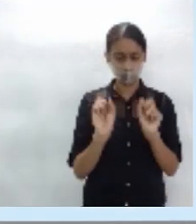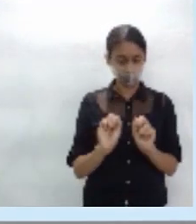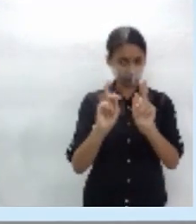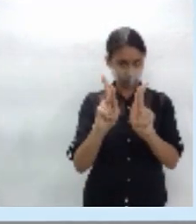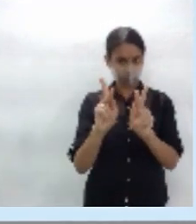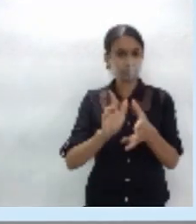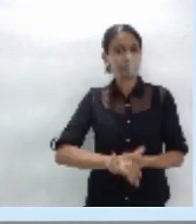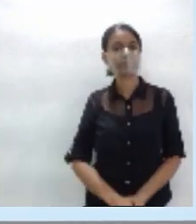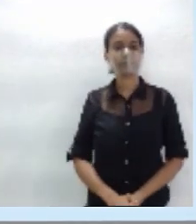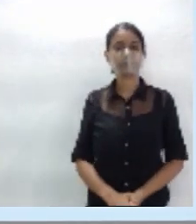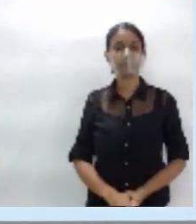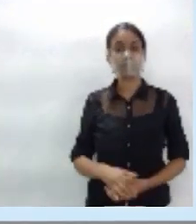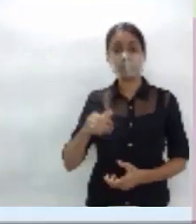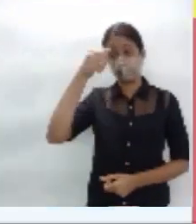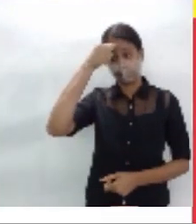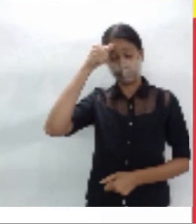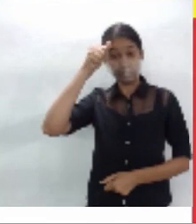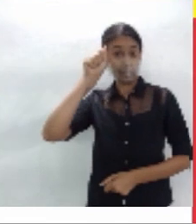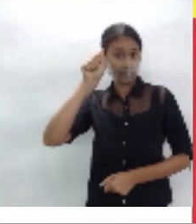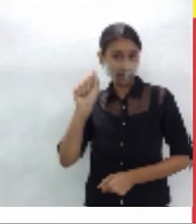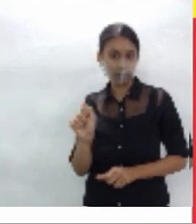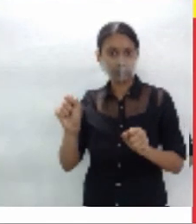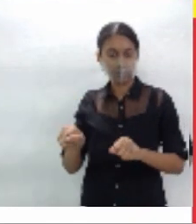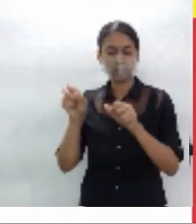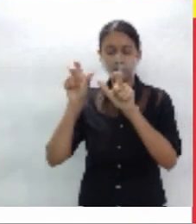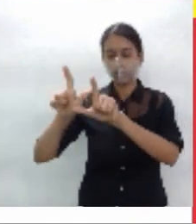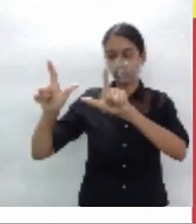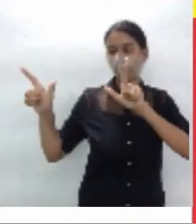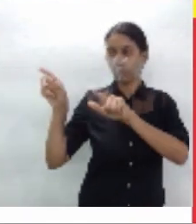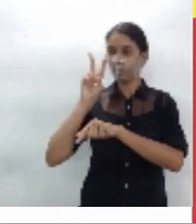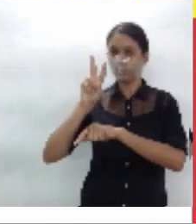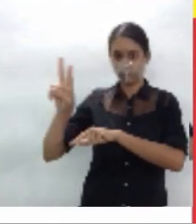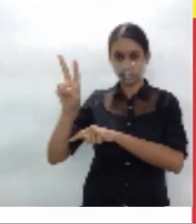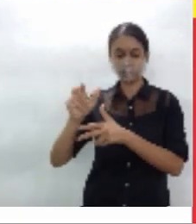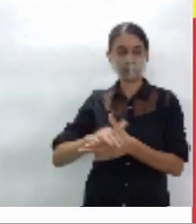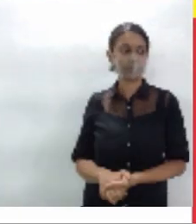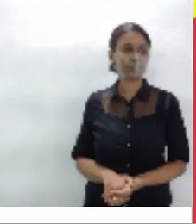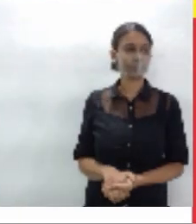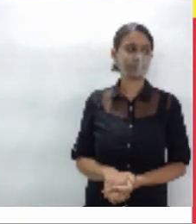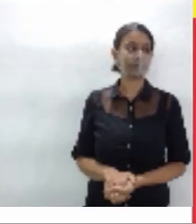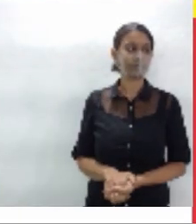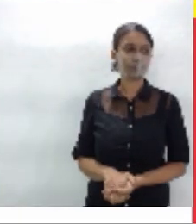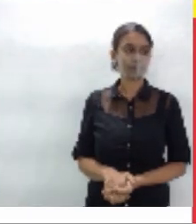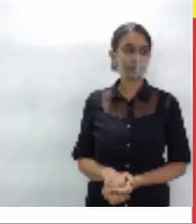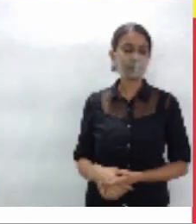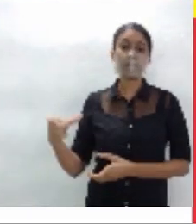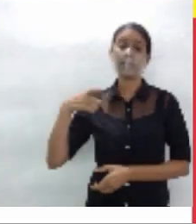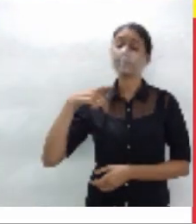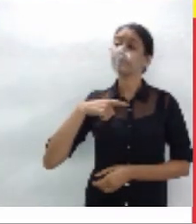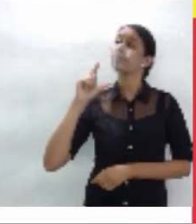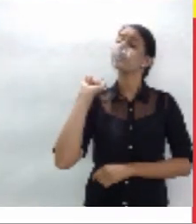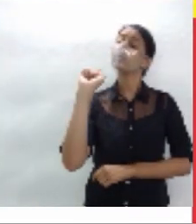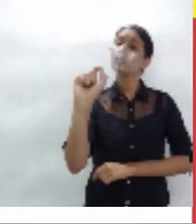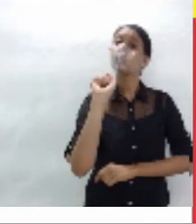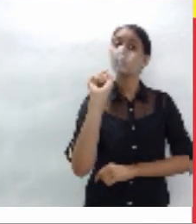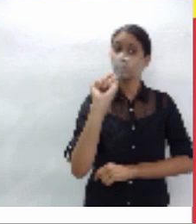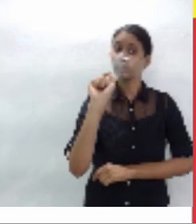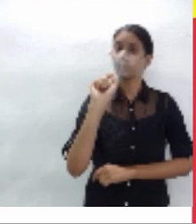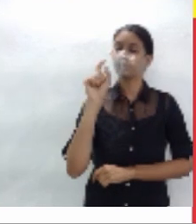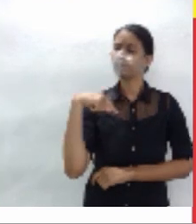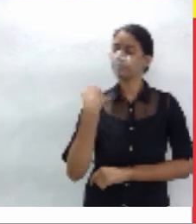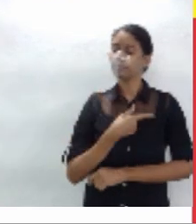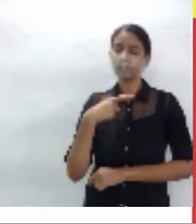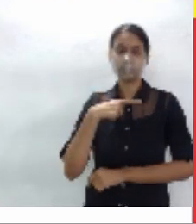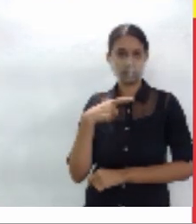bom? Na África, acompanhe comigo na tela, na África nós teremos, tá certo?